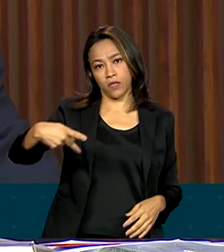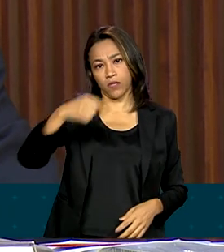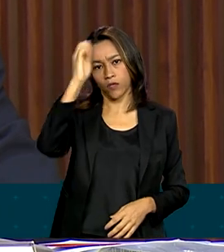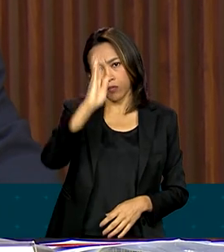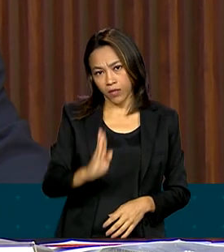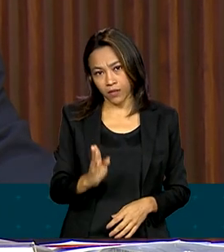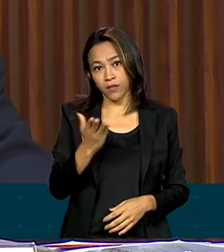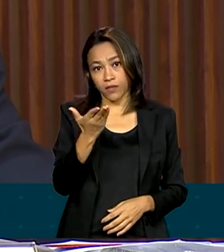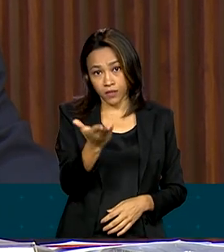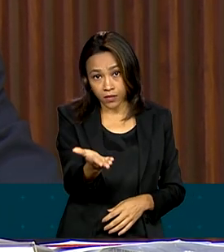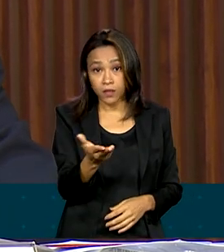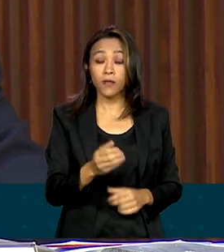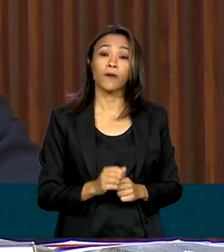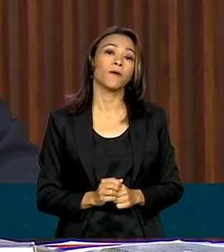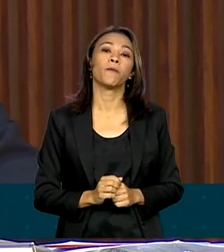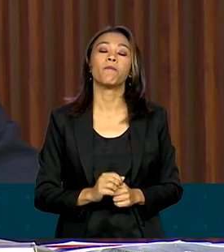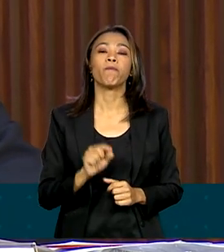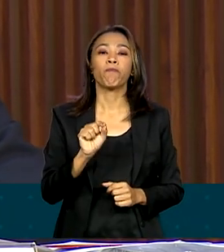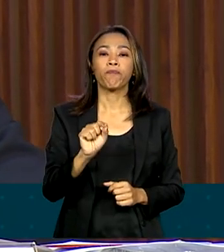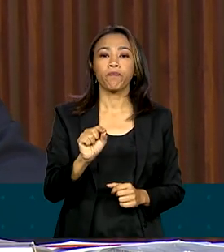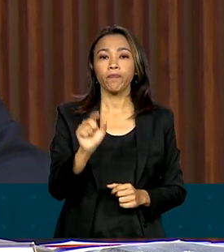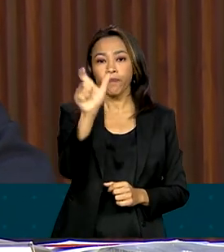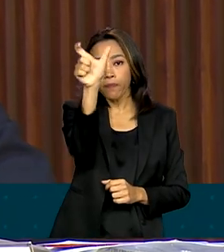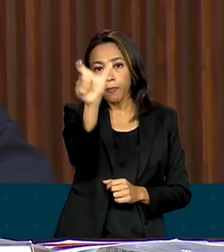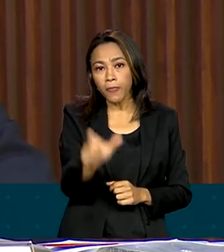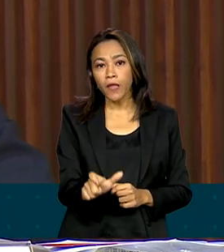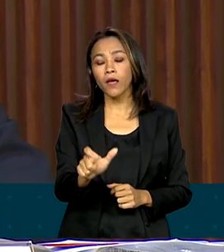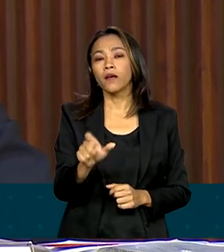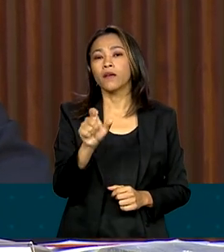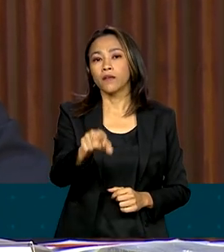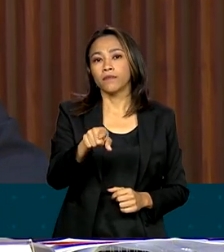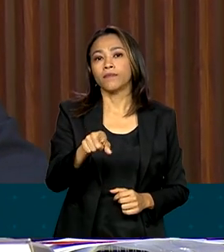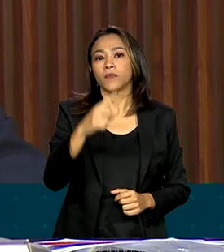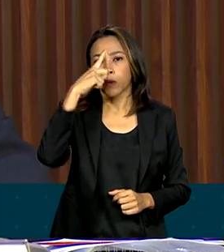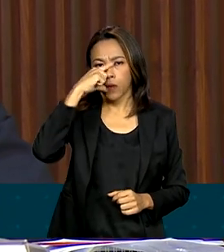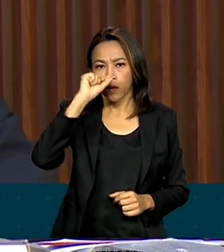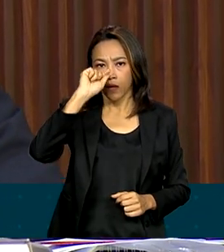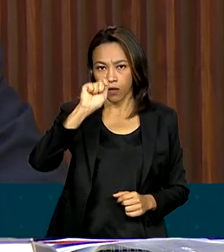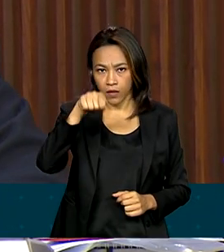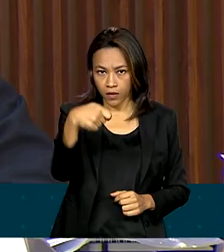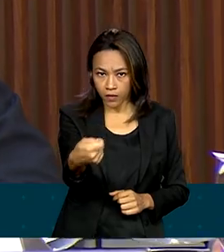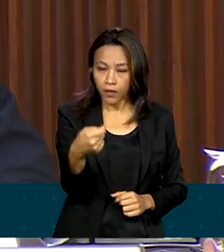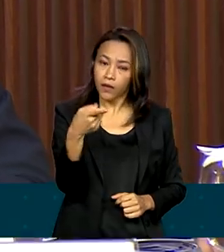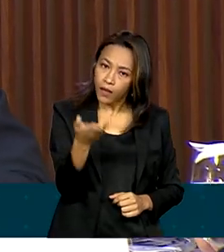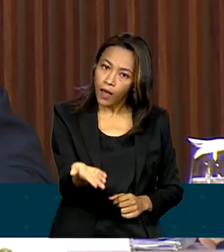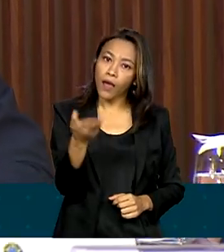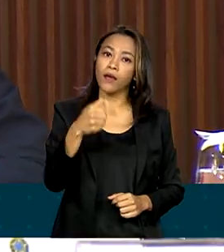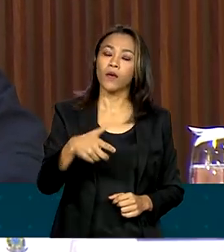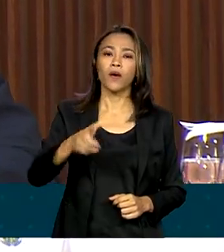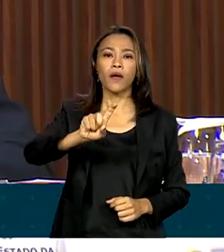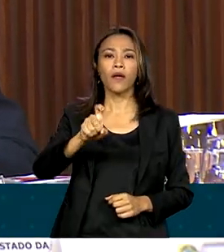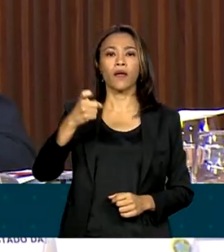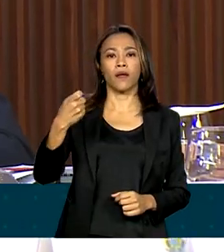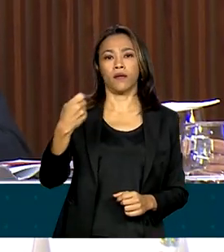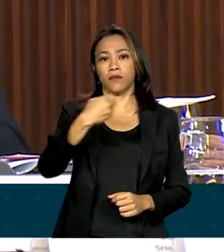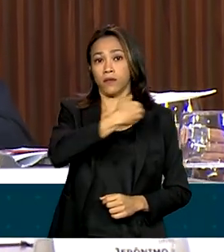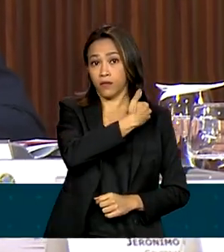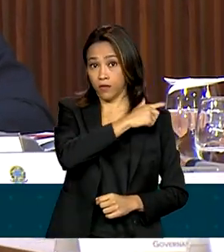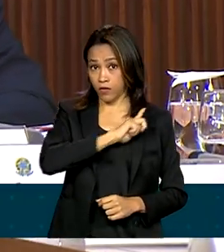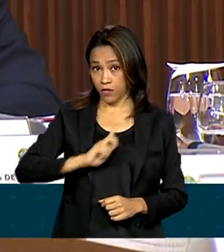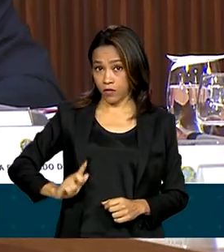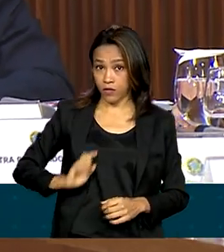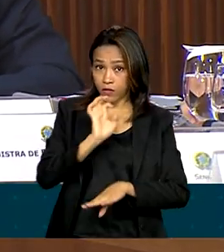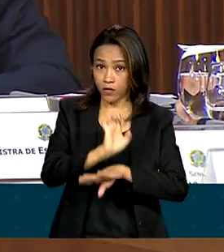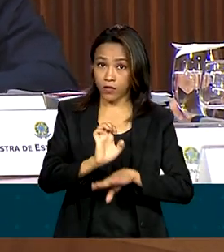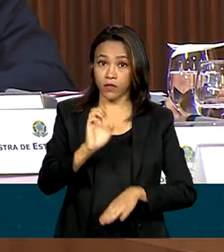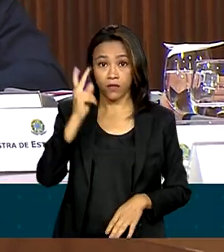Desenvolvimento, Indústria e Comércio e Serviços, vice-presidente Alckmin, ex-governador do Estado de São Paulo.